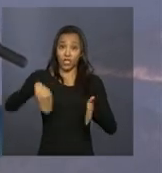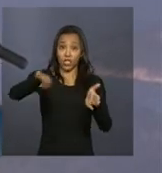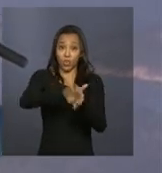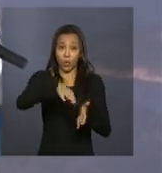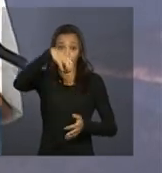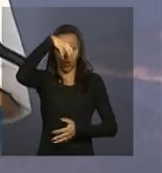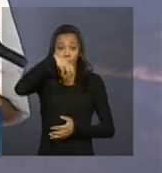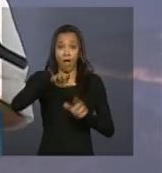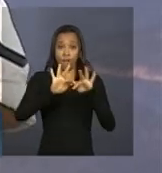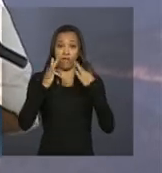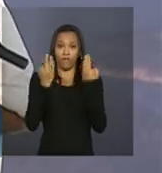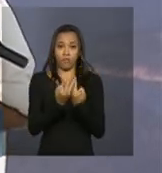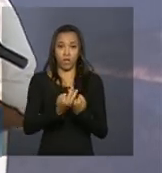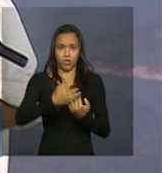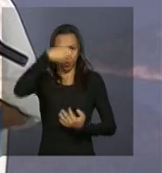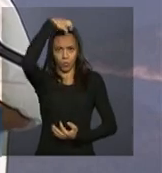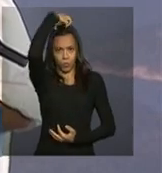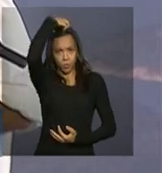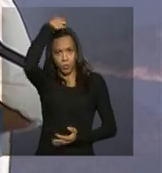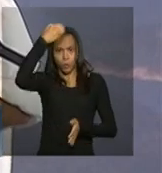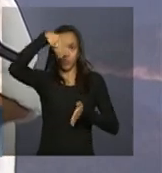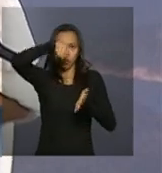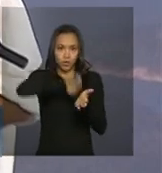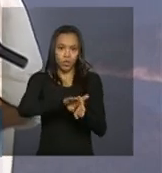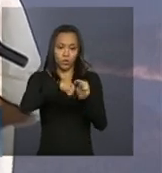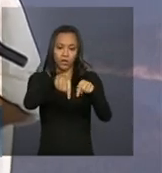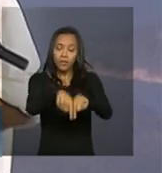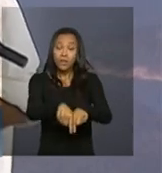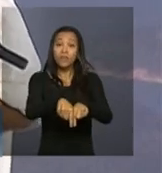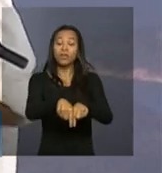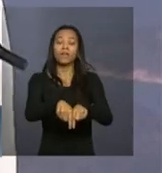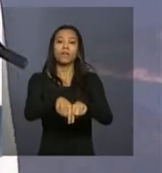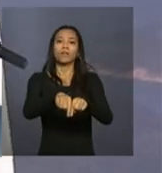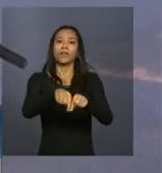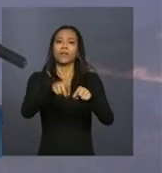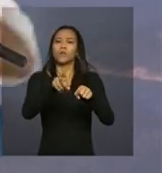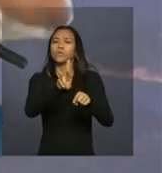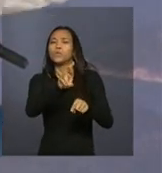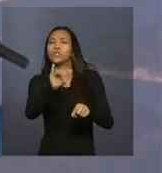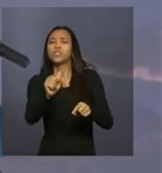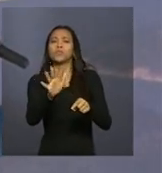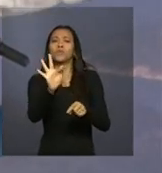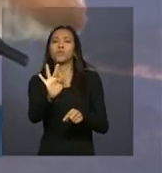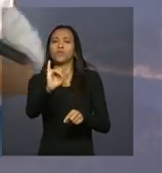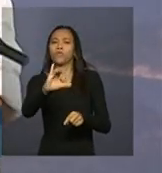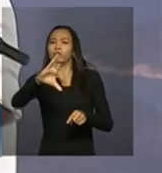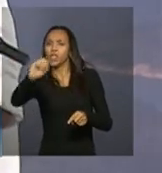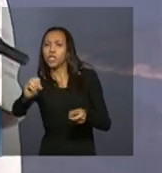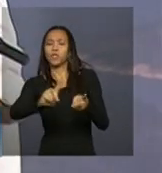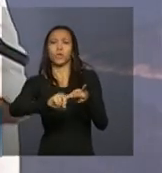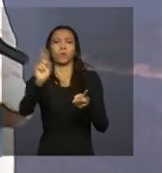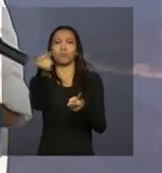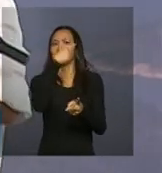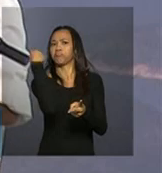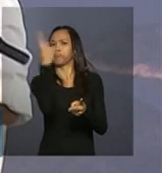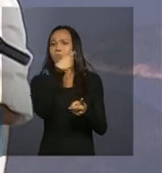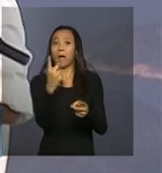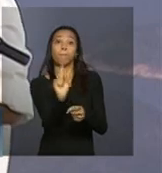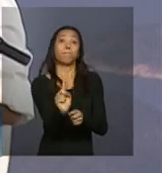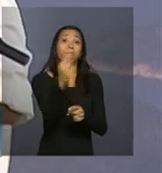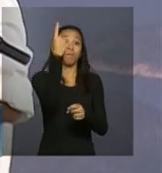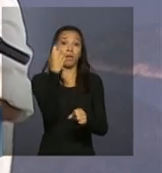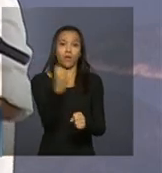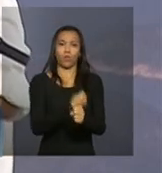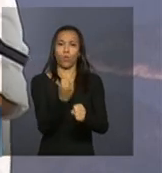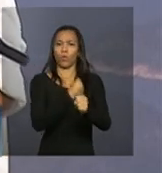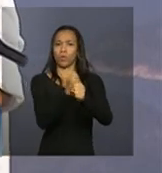vindo para o Rio, está aberto já. O Paço Imperial, o dia do Fico, foi sede de governo, a primeira catedral do Brasil